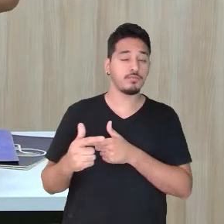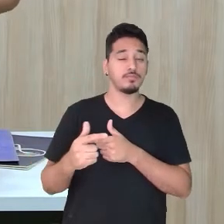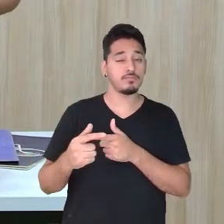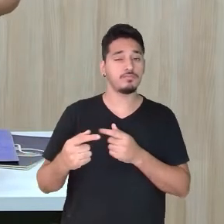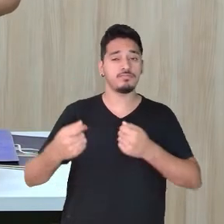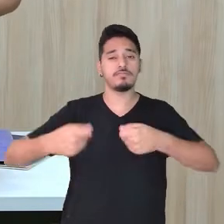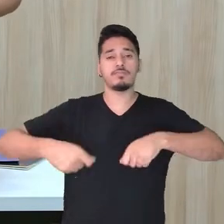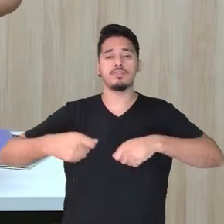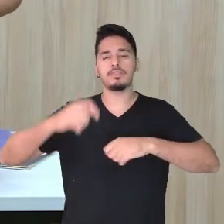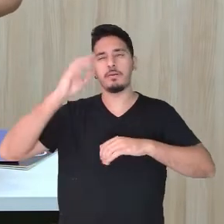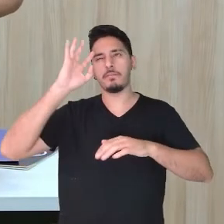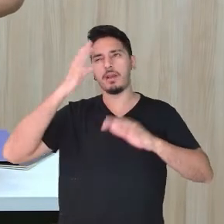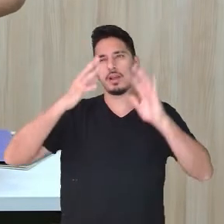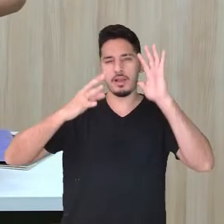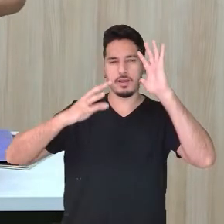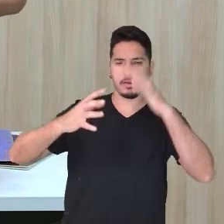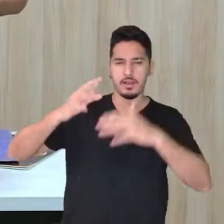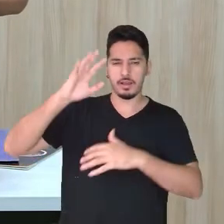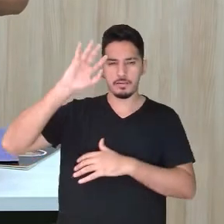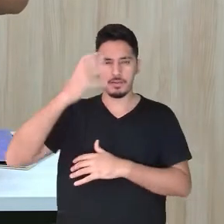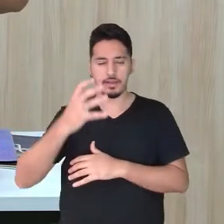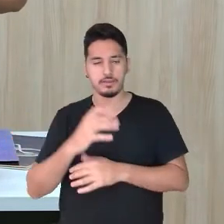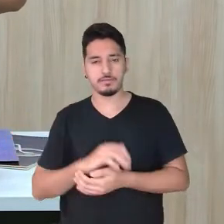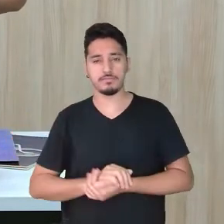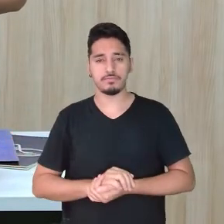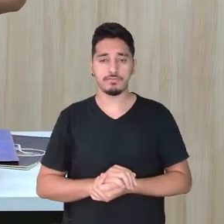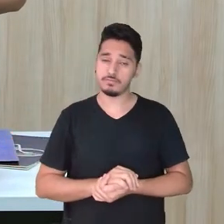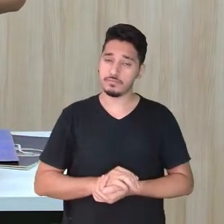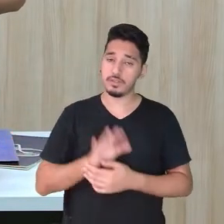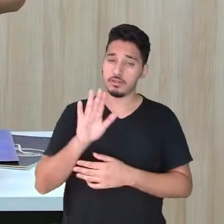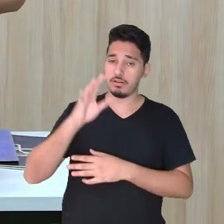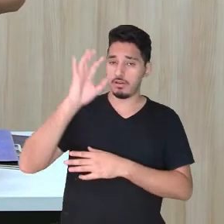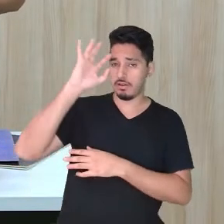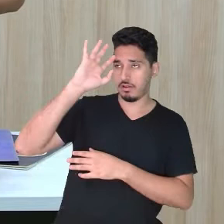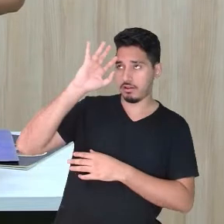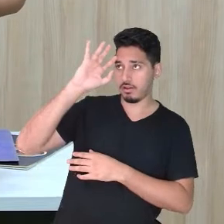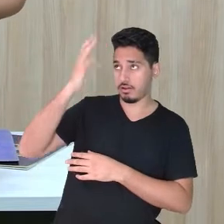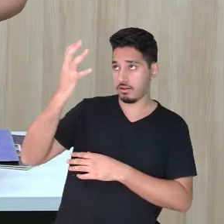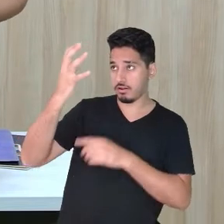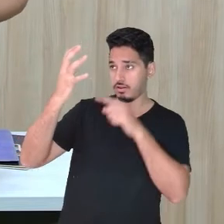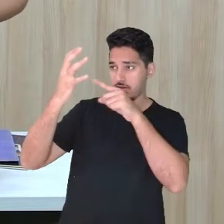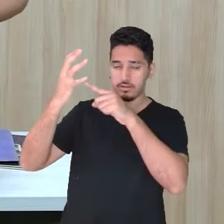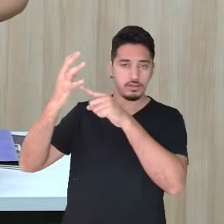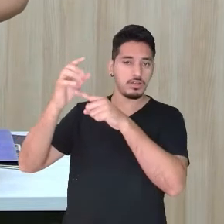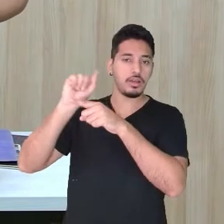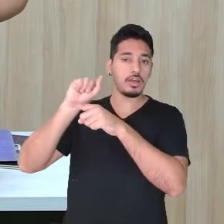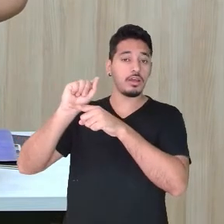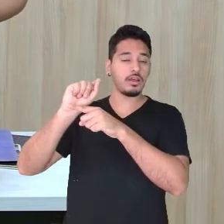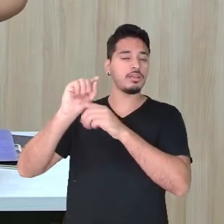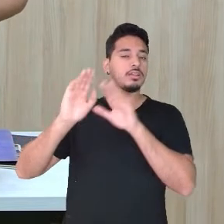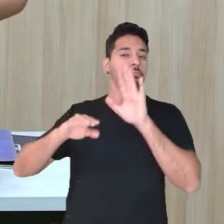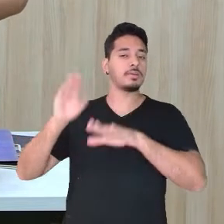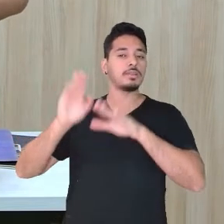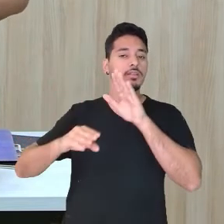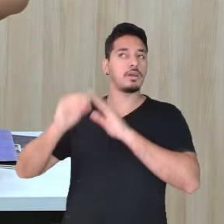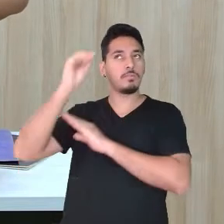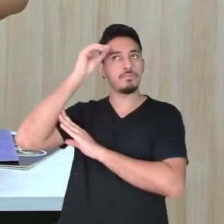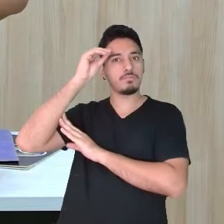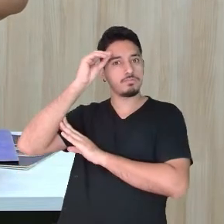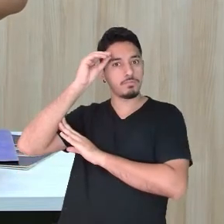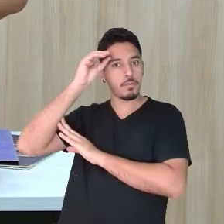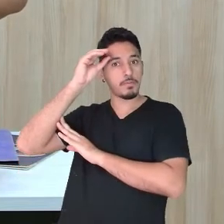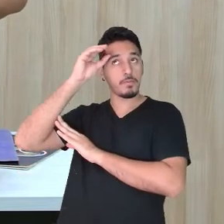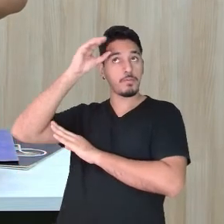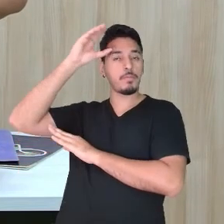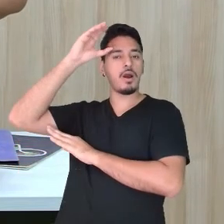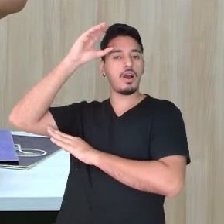ser resolvidas, que a resolução dessa problemática vem do acervo da nossa